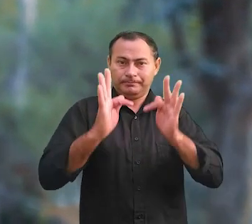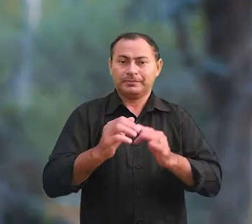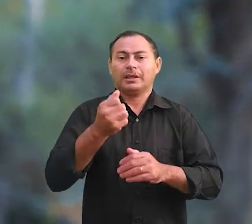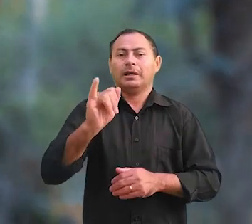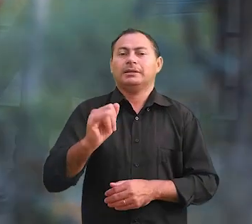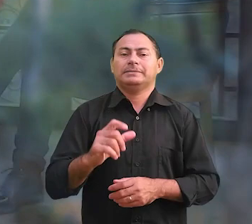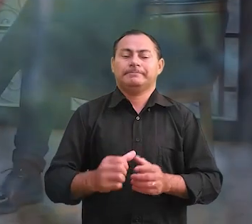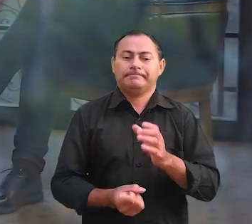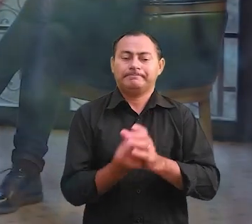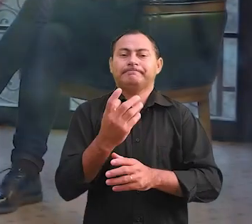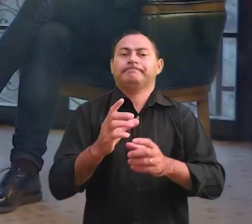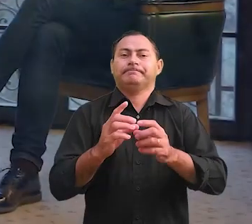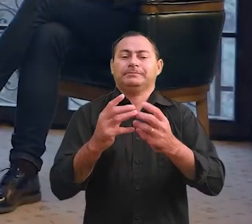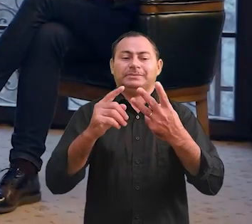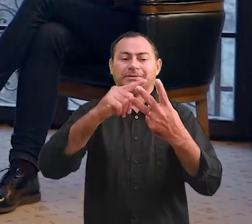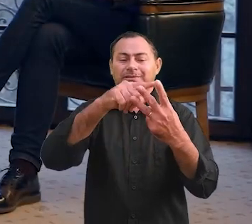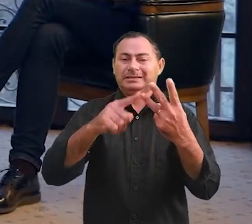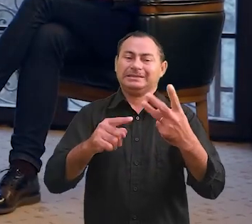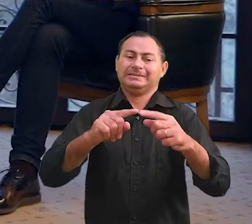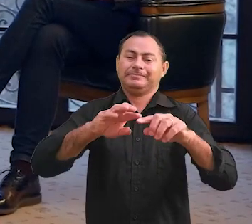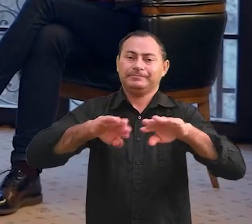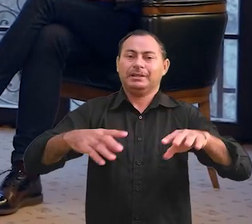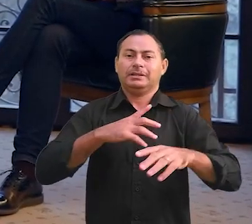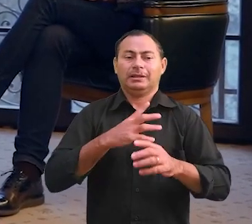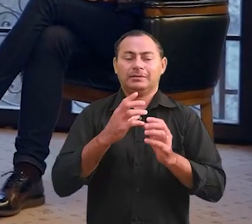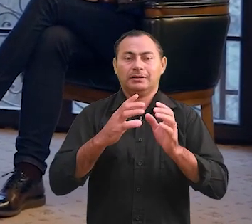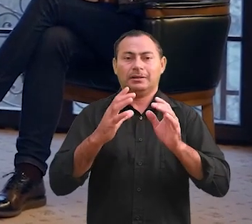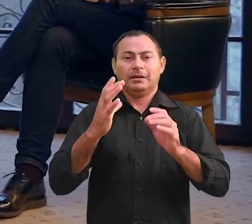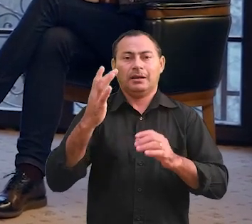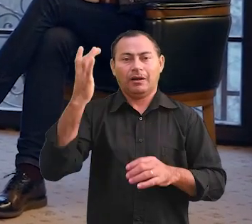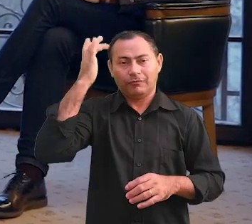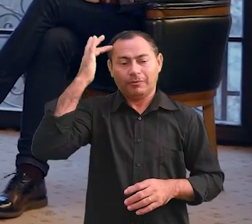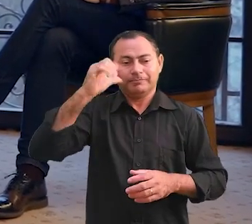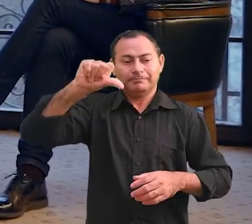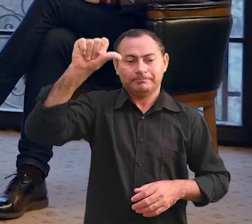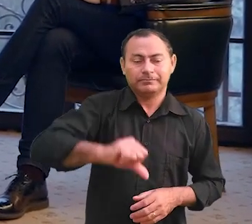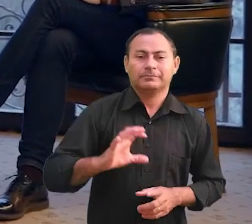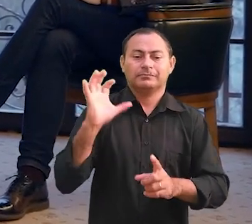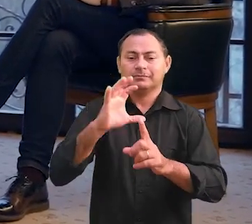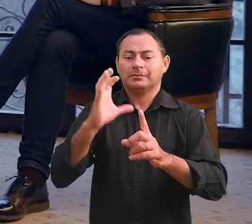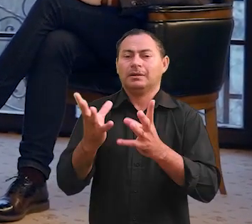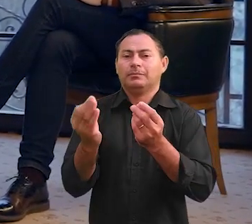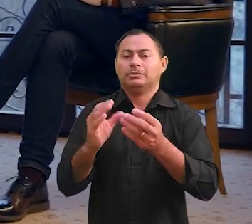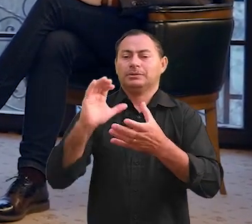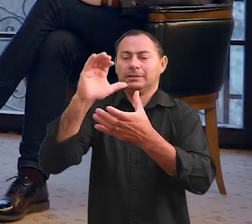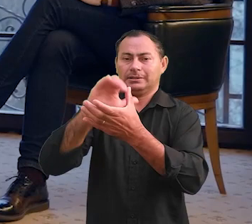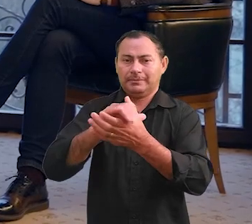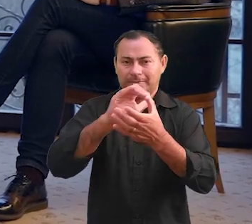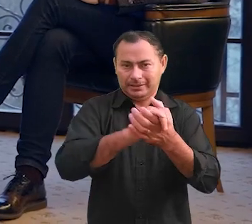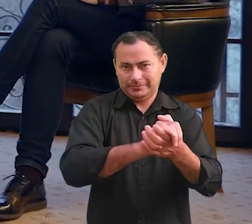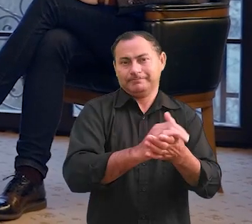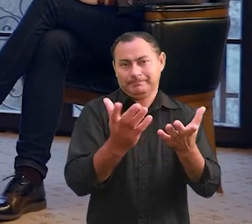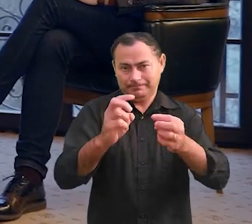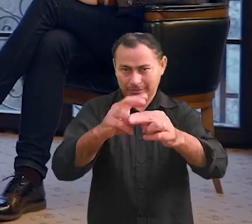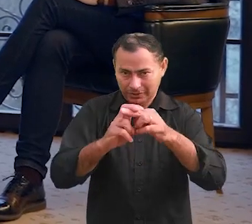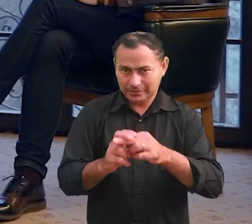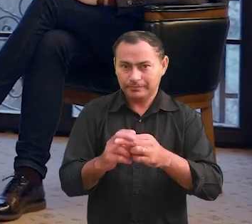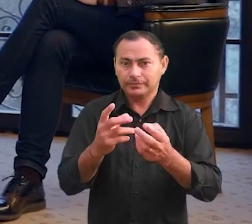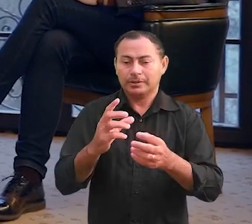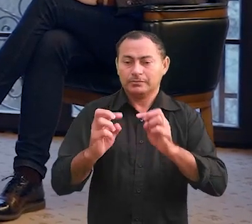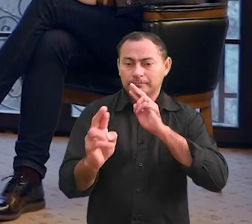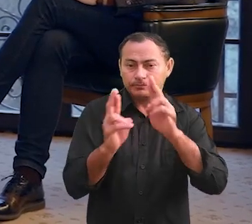E aí está criado o triângulo e temos a fórmula para o desastre que atinge tanto os casamentos